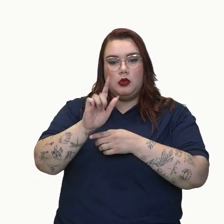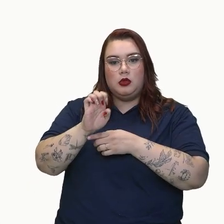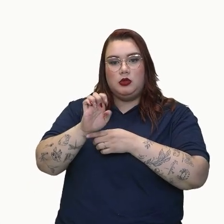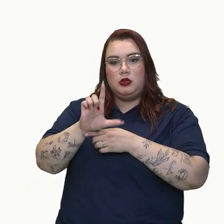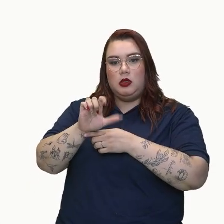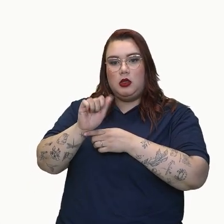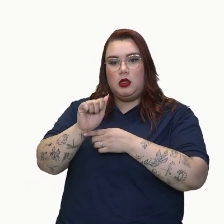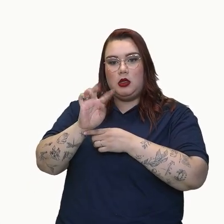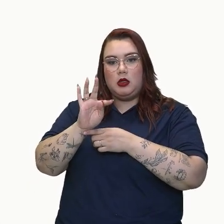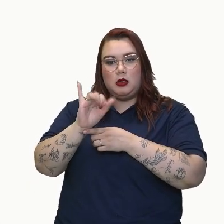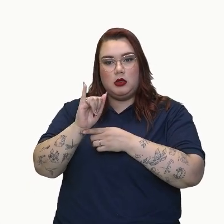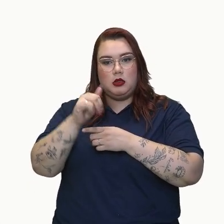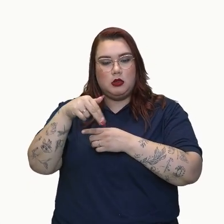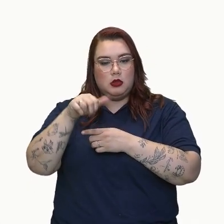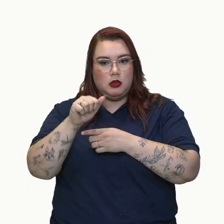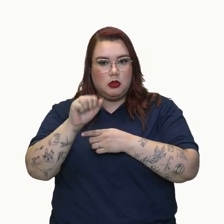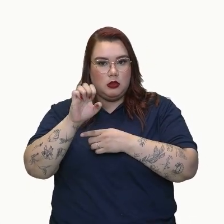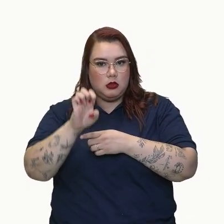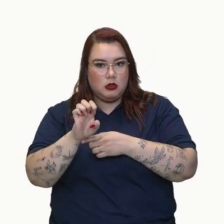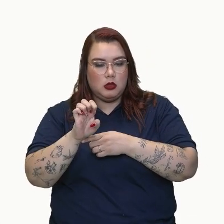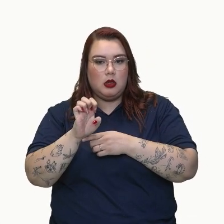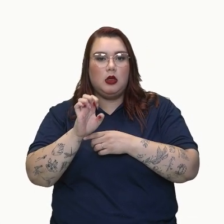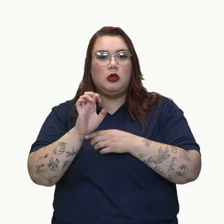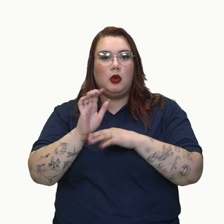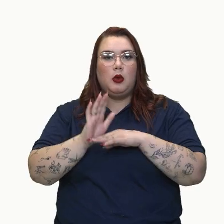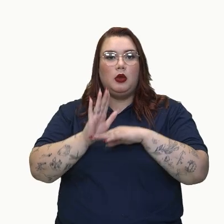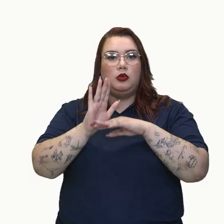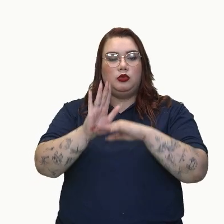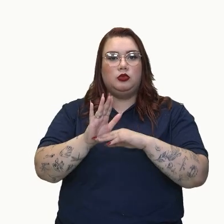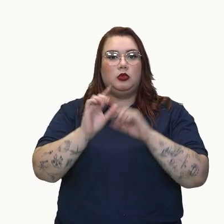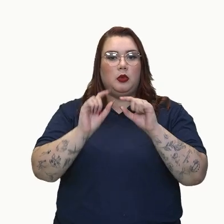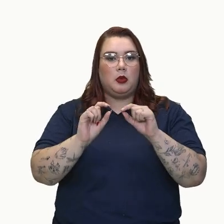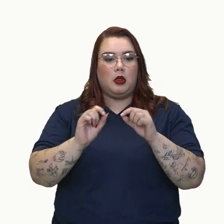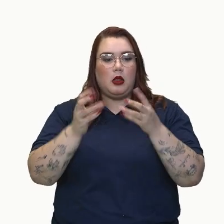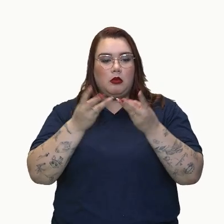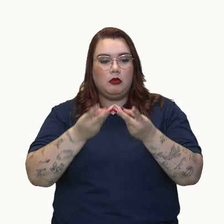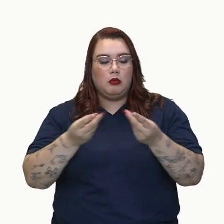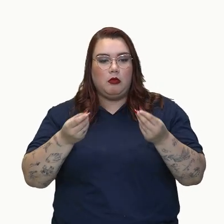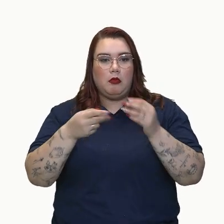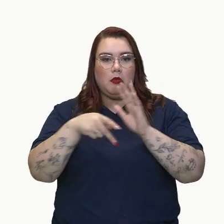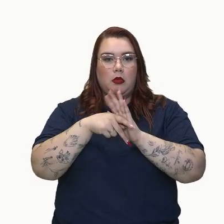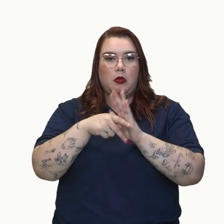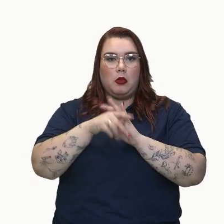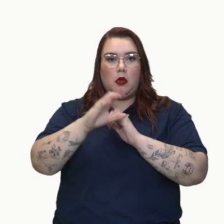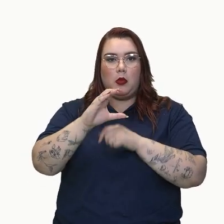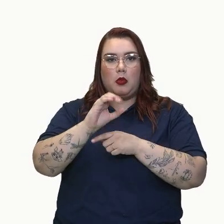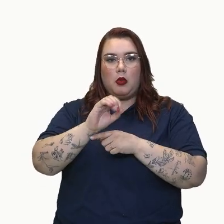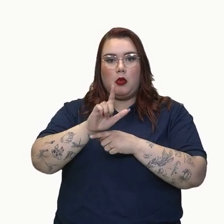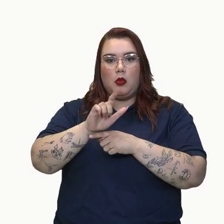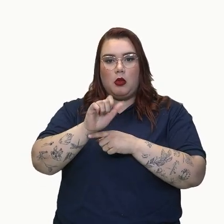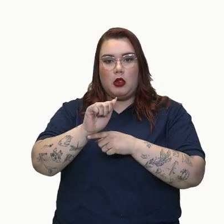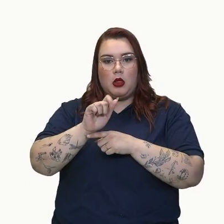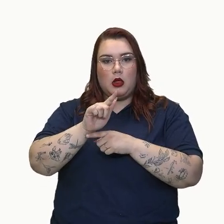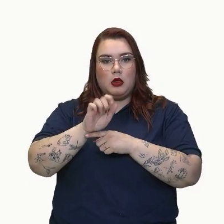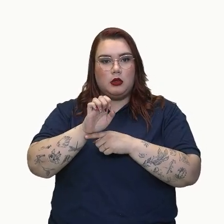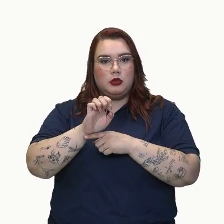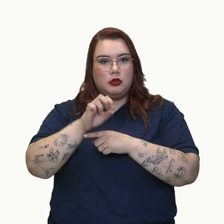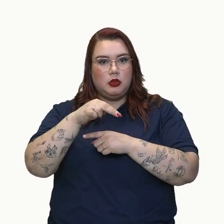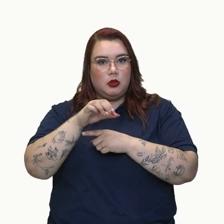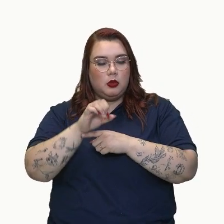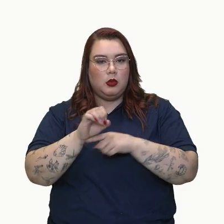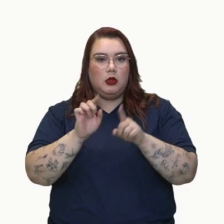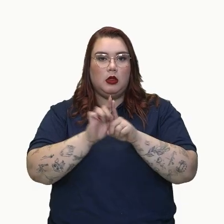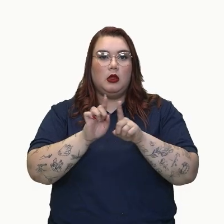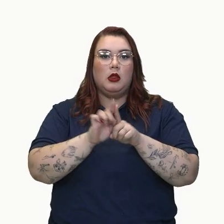metaloproteinase que atua na degradação de colágeno e gelatina. Olha ali, ó, né? O nome já fala,